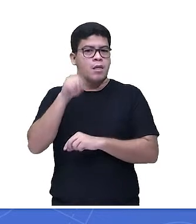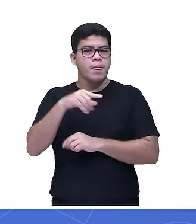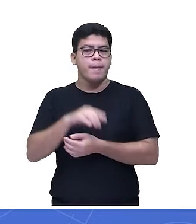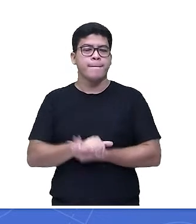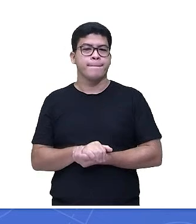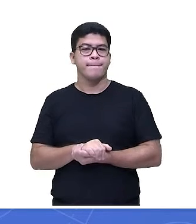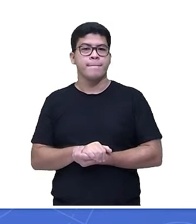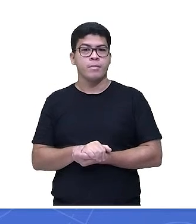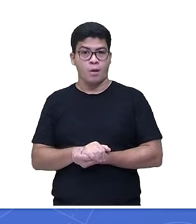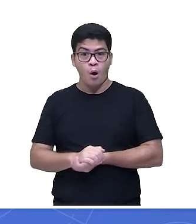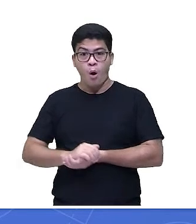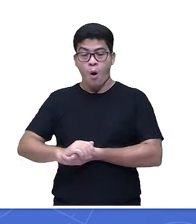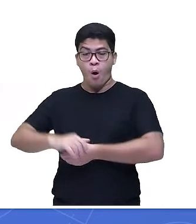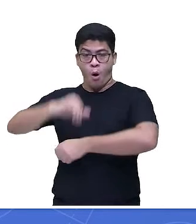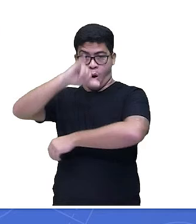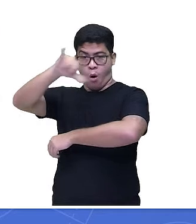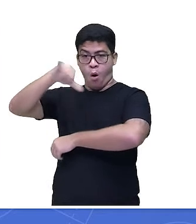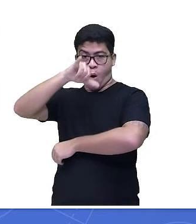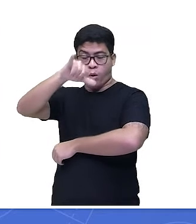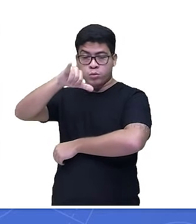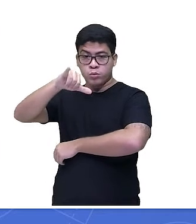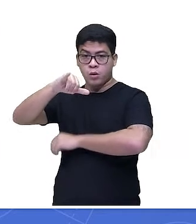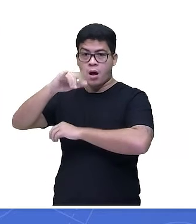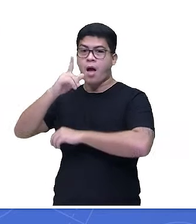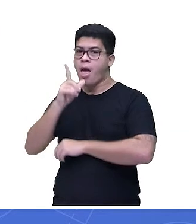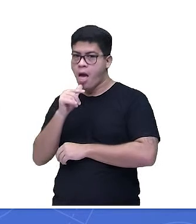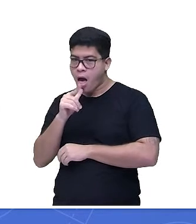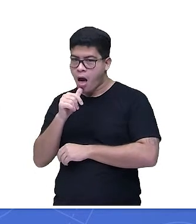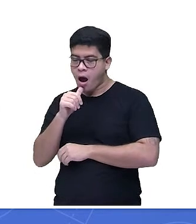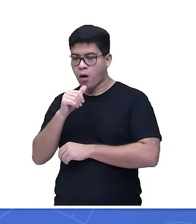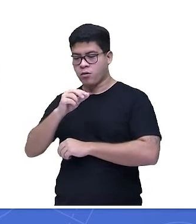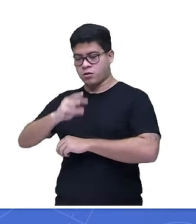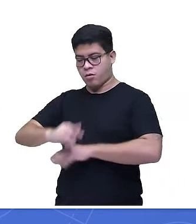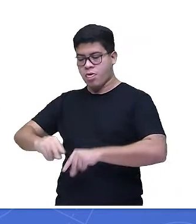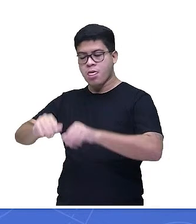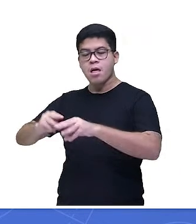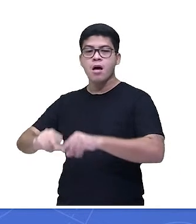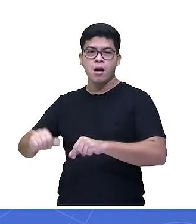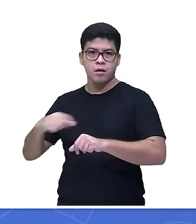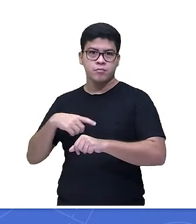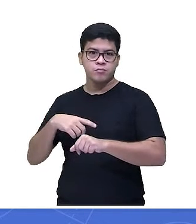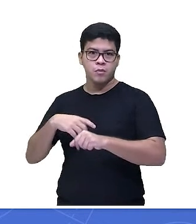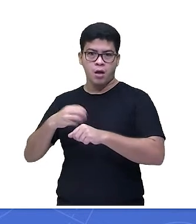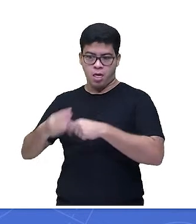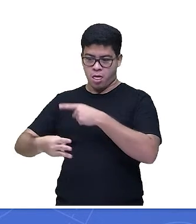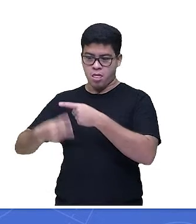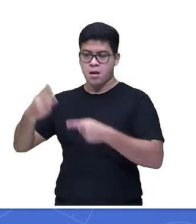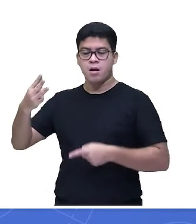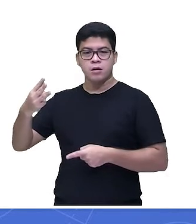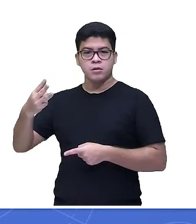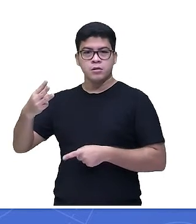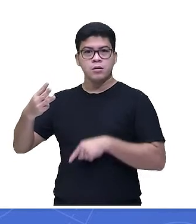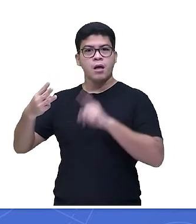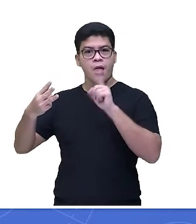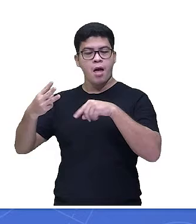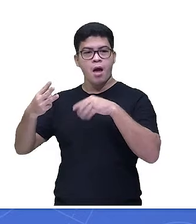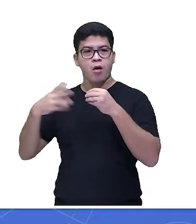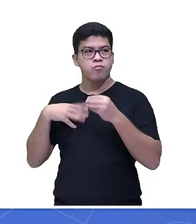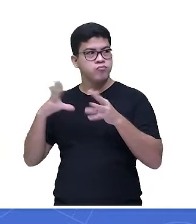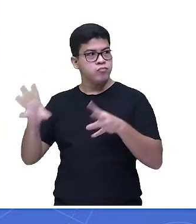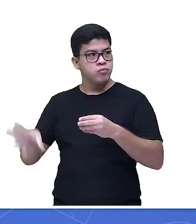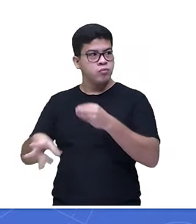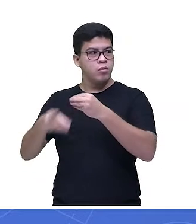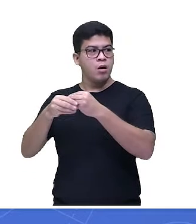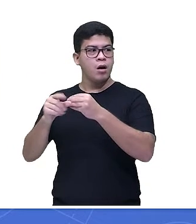aqui óleo, água e areia. Eu tenho aqui 3 substâncias, que são chamadas de componentes, e